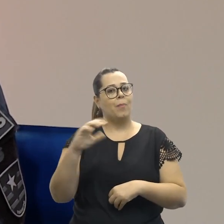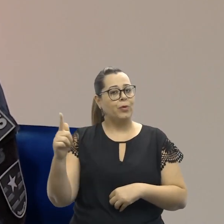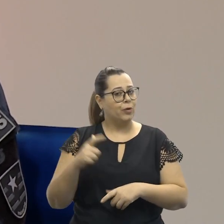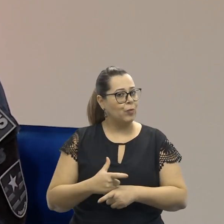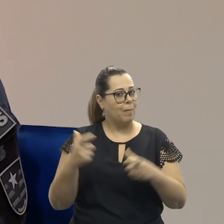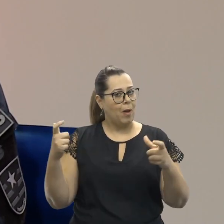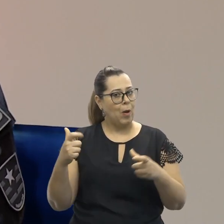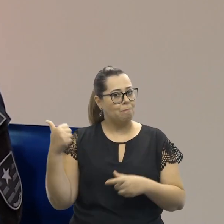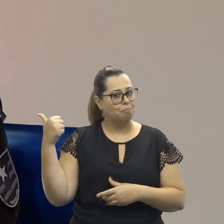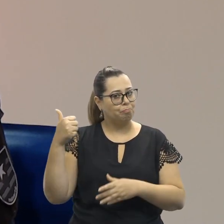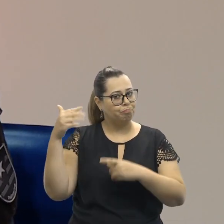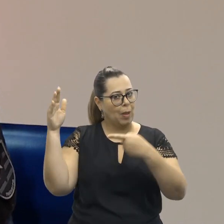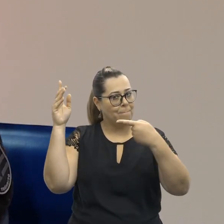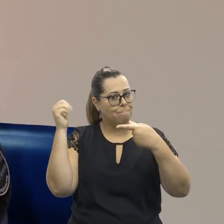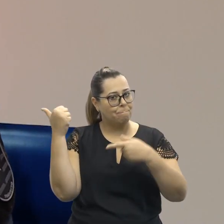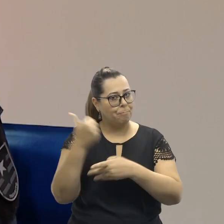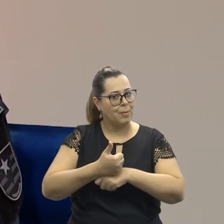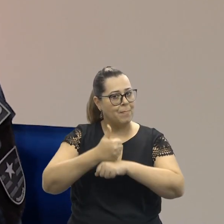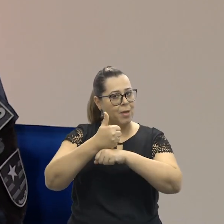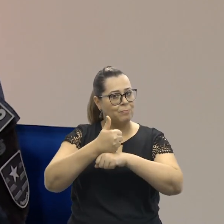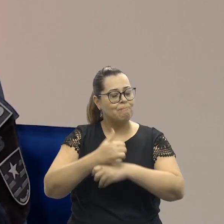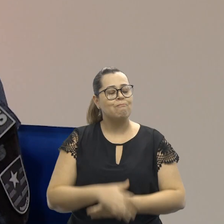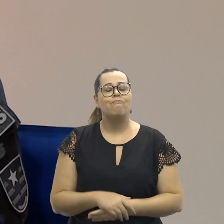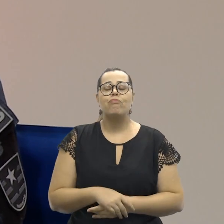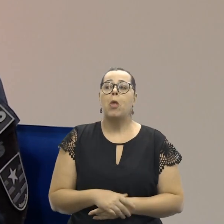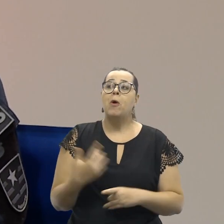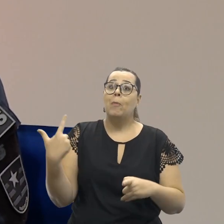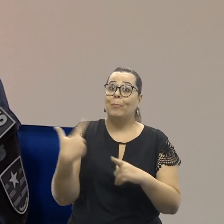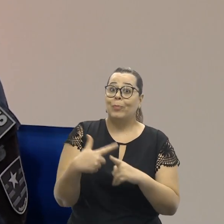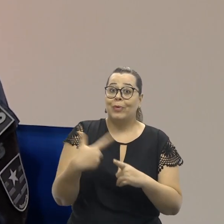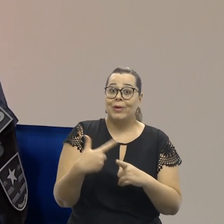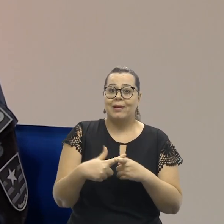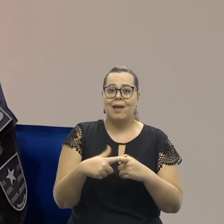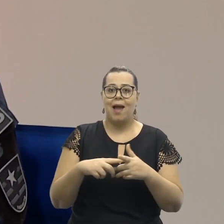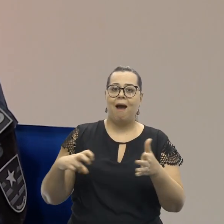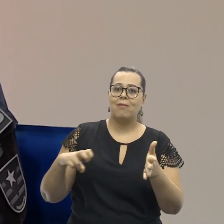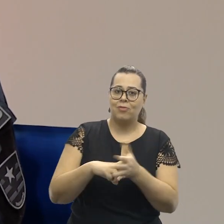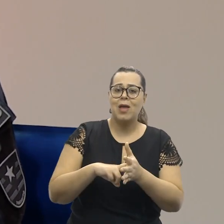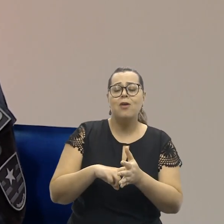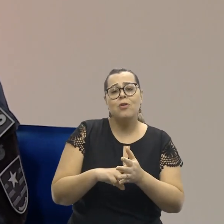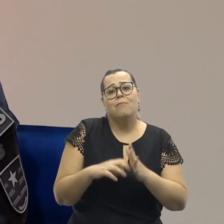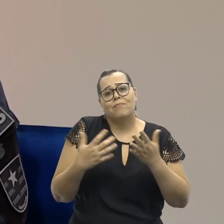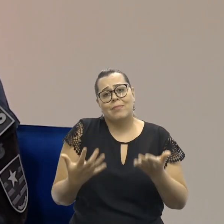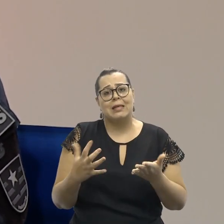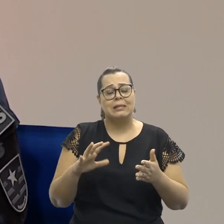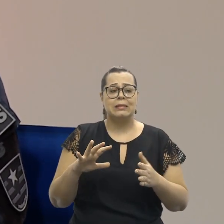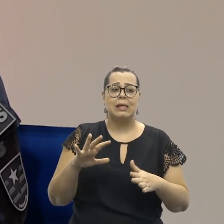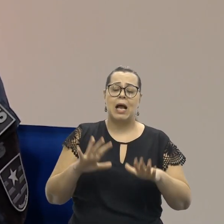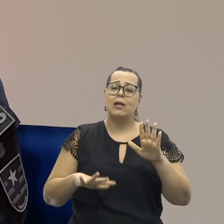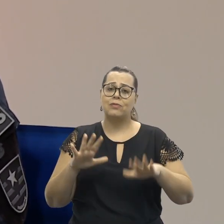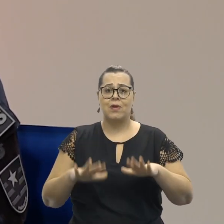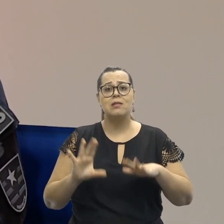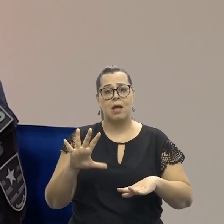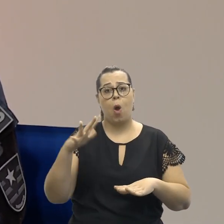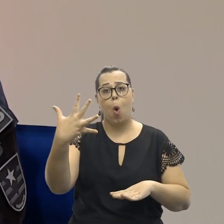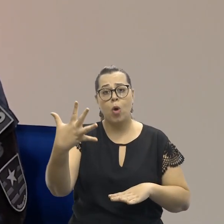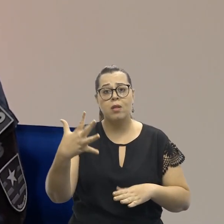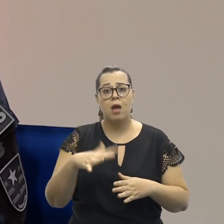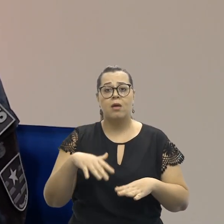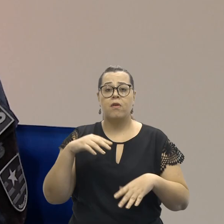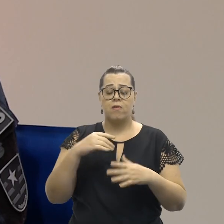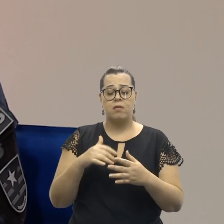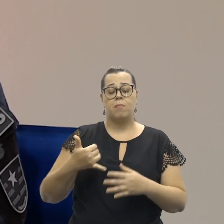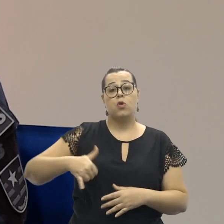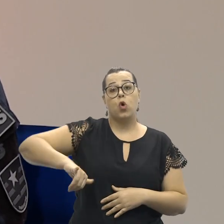o acidente ele vai acontecer. A gente nunca vai conseguir sanar o acidente. Porque as pessoas naturalmente vão se distrair. Hoje ela